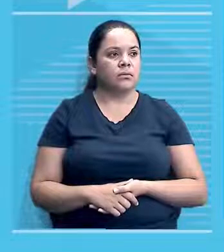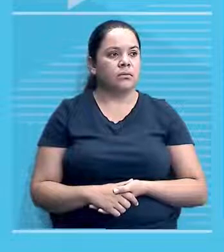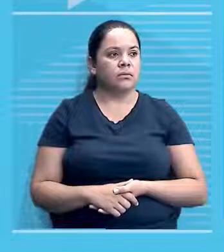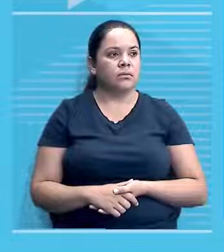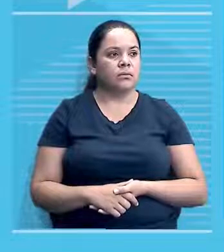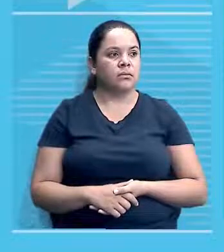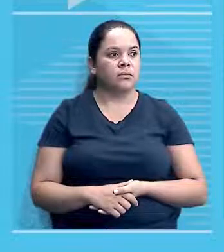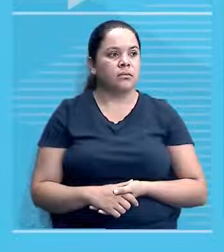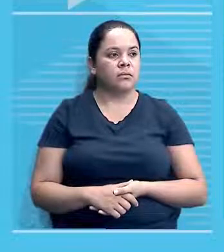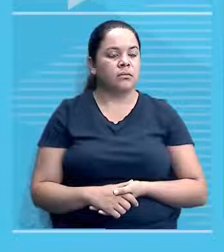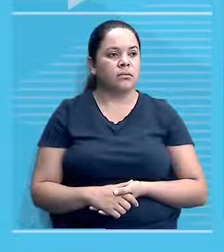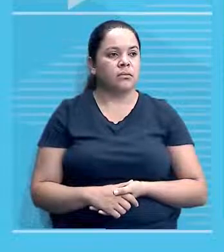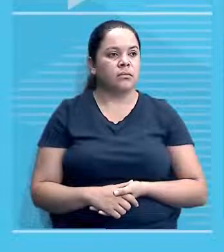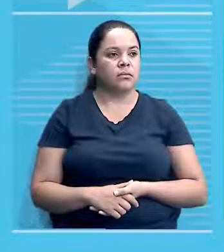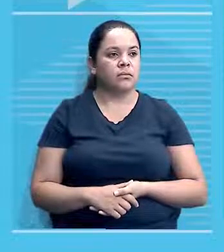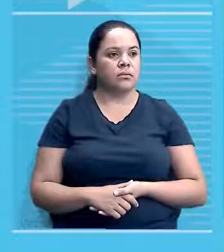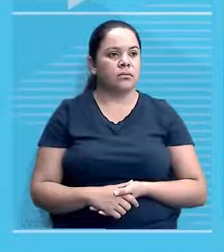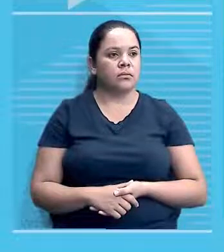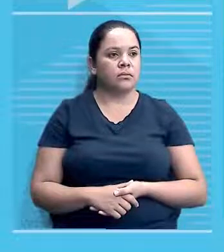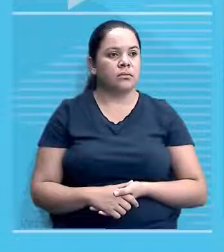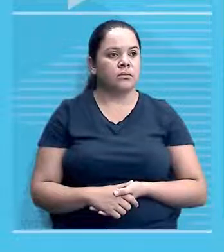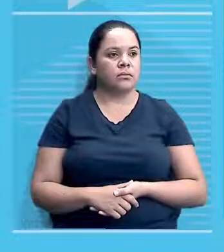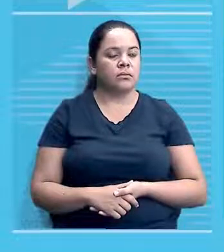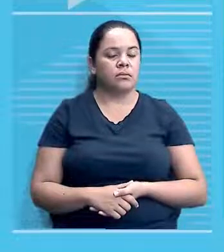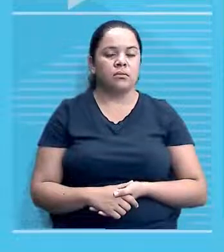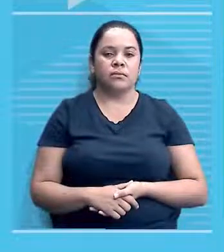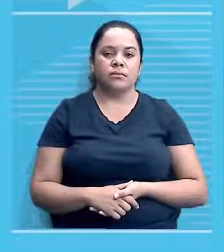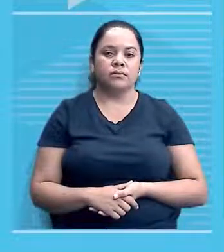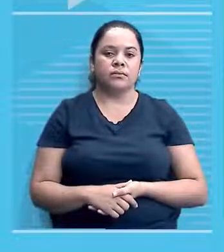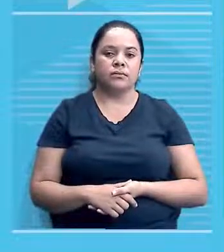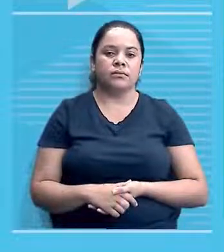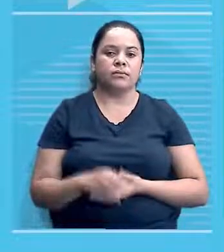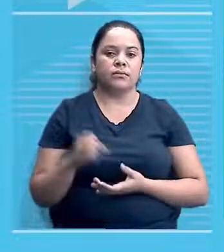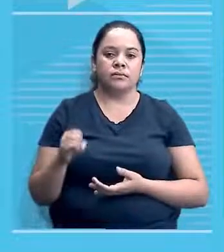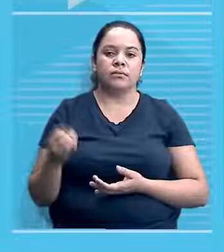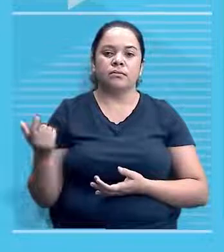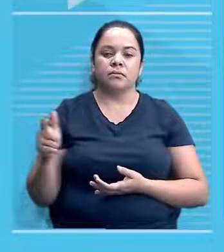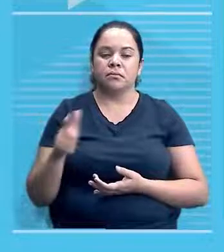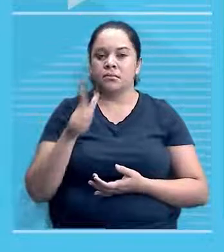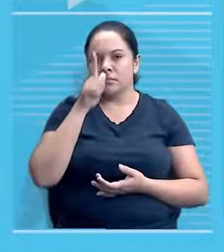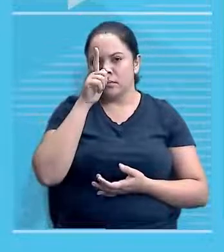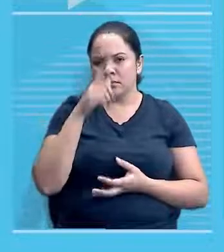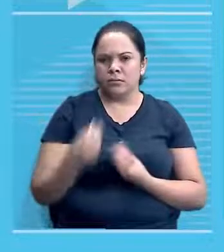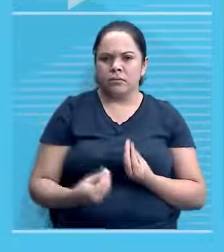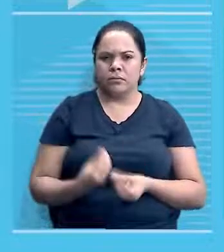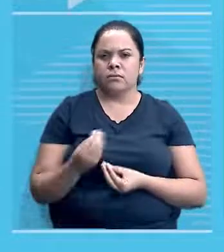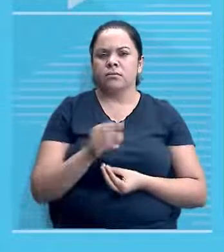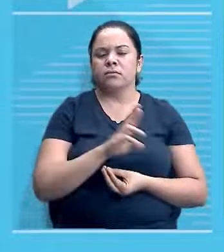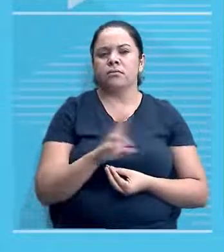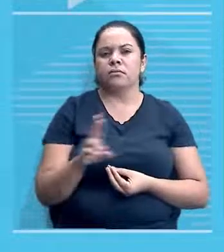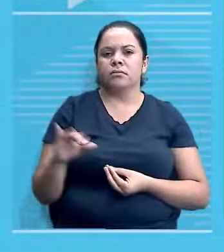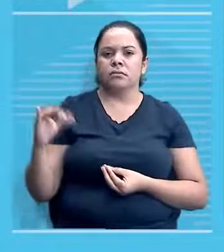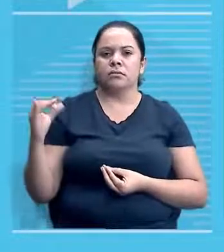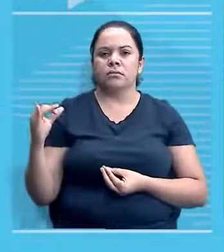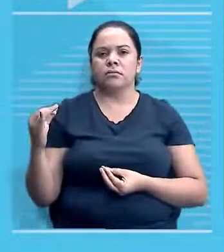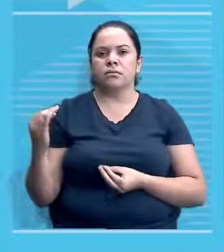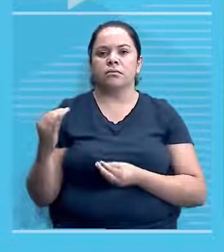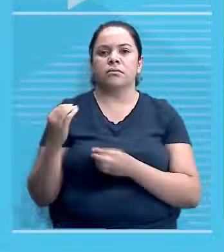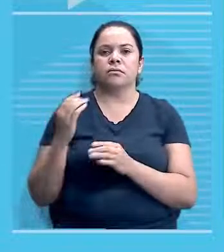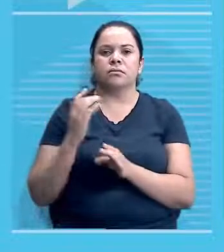nomear as ciências as descobertas lá tinha uma língua magnífica